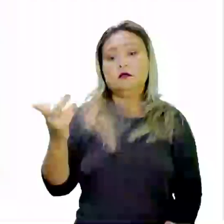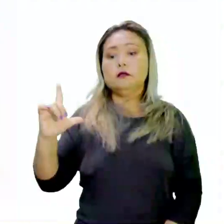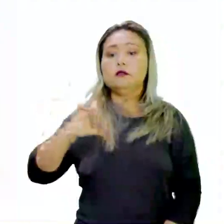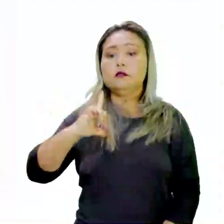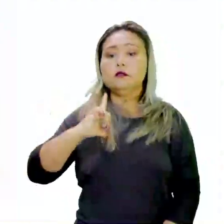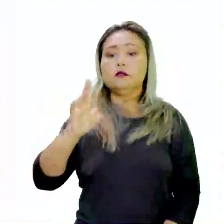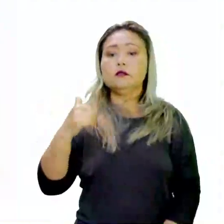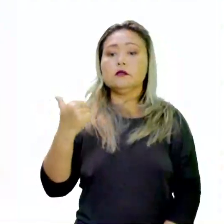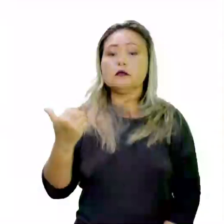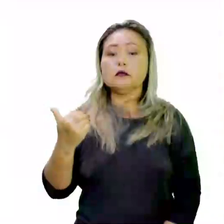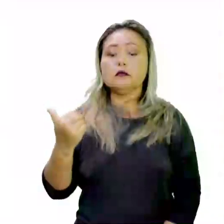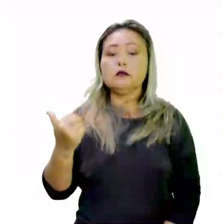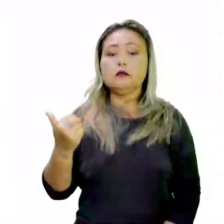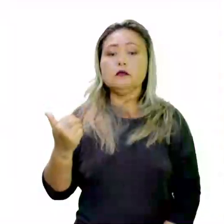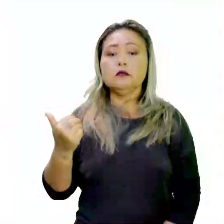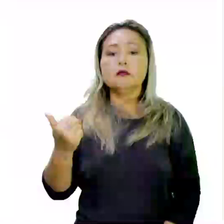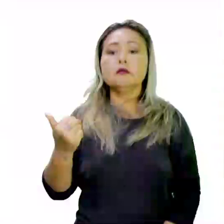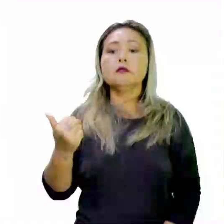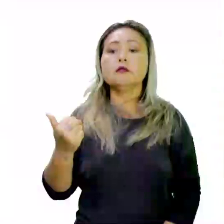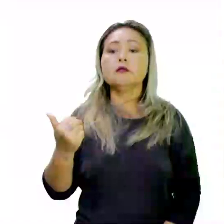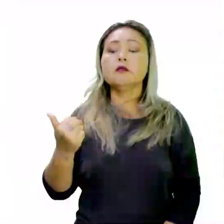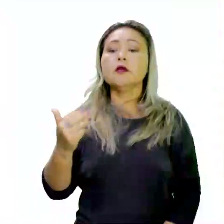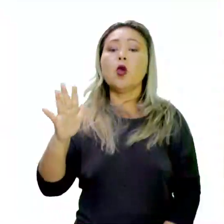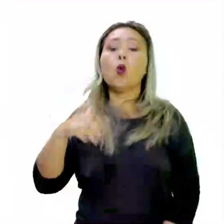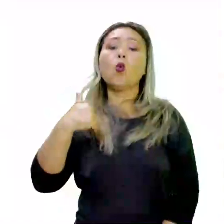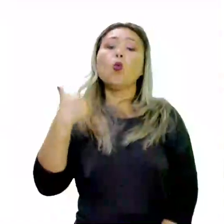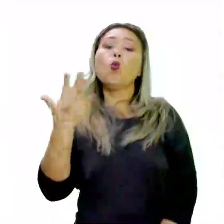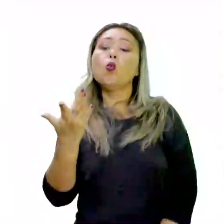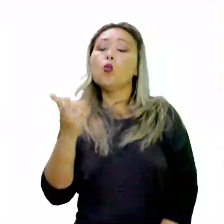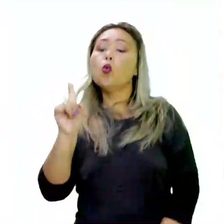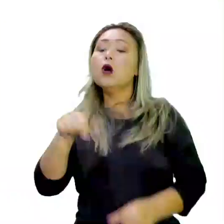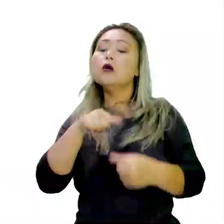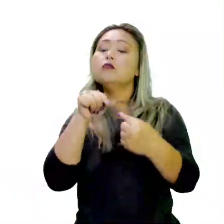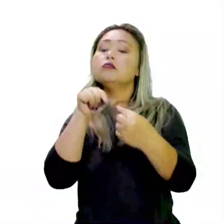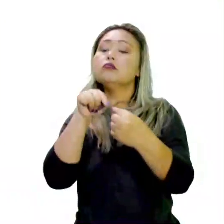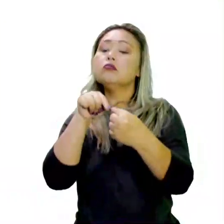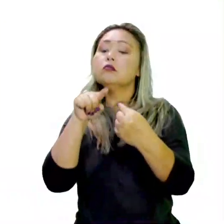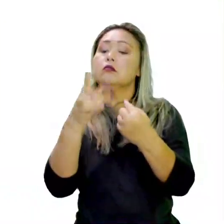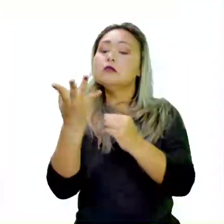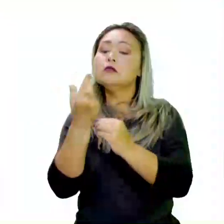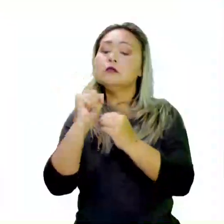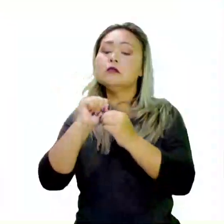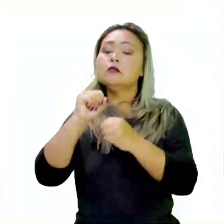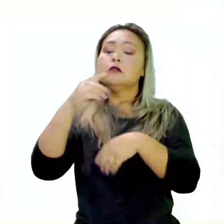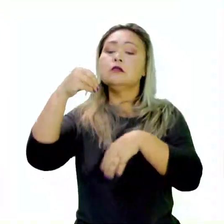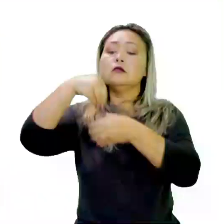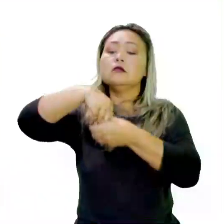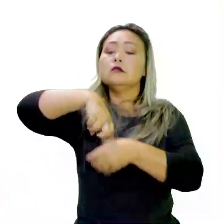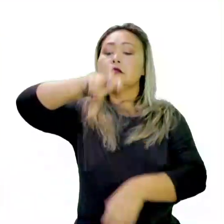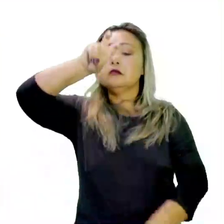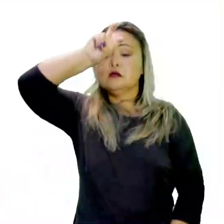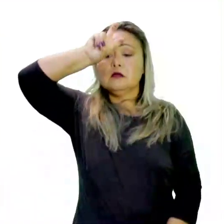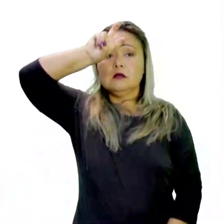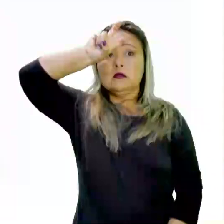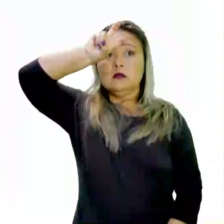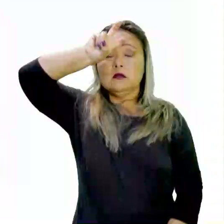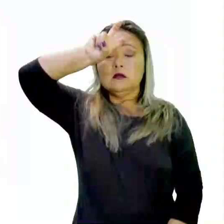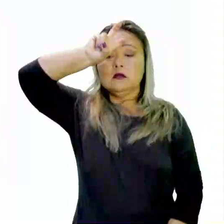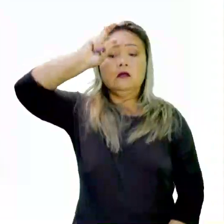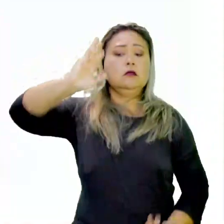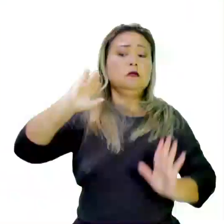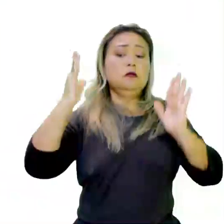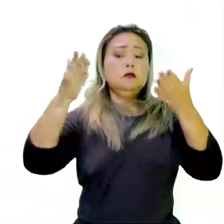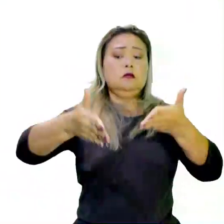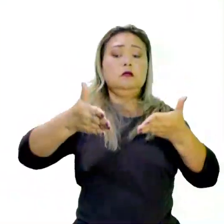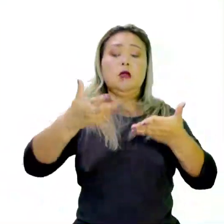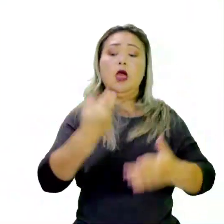temos esse questionamento primeiro aí. Qual era a função da arte no Egito? A arte no Egito era uma arte